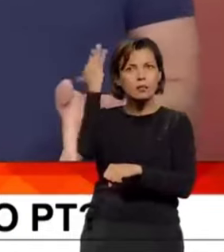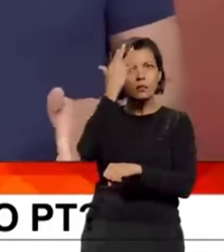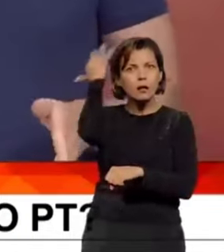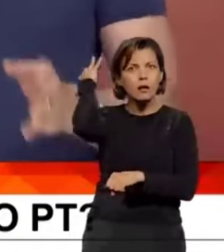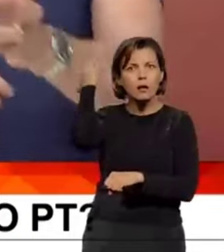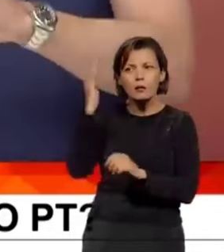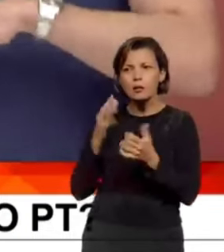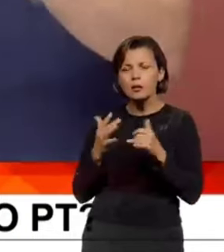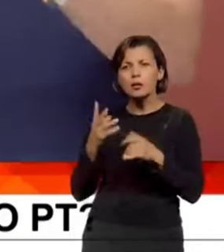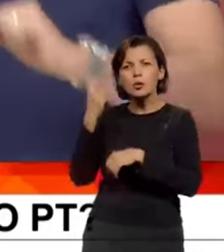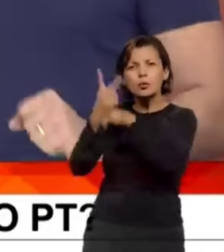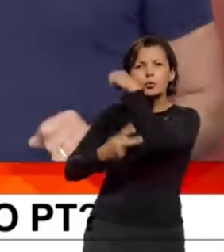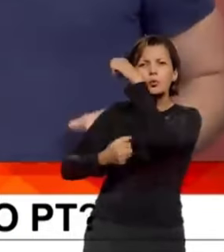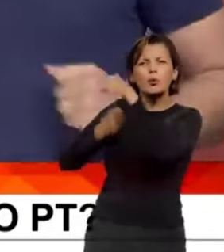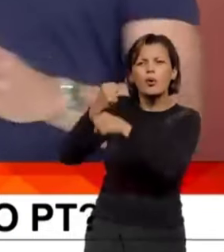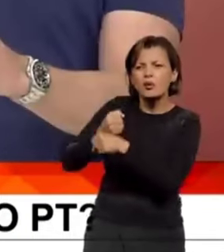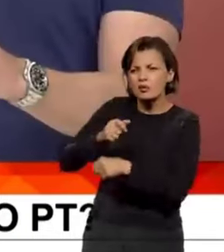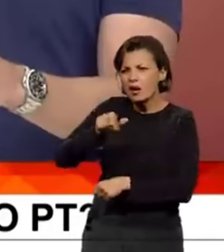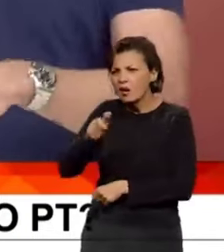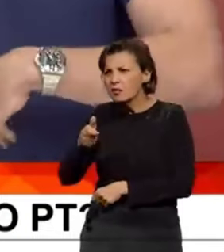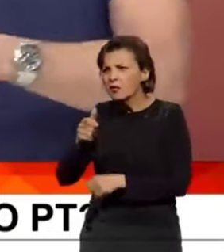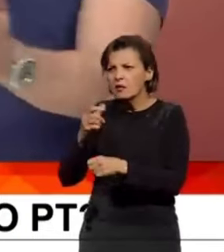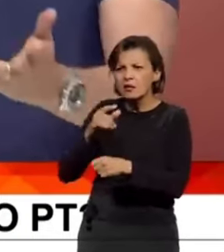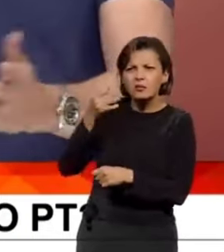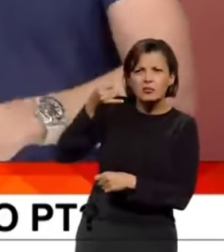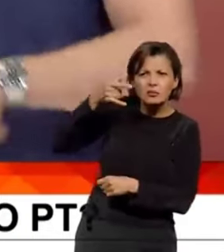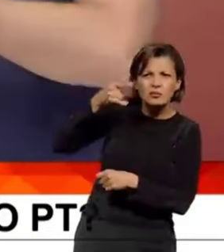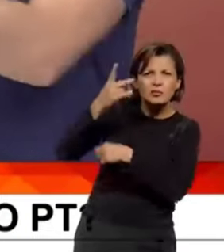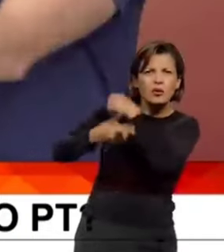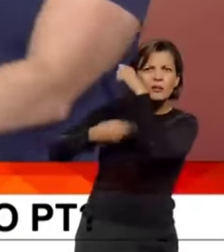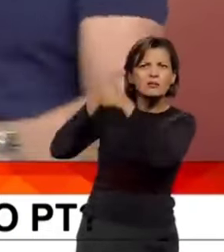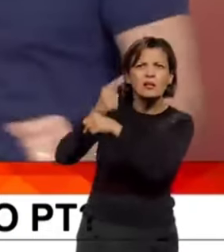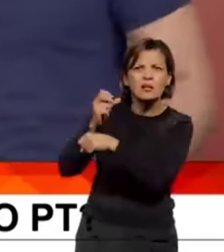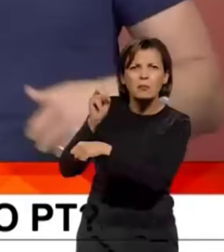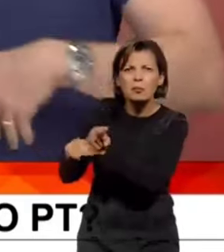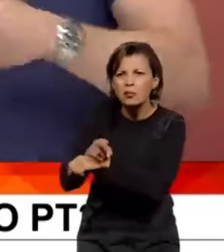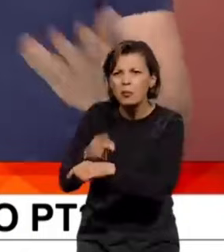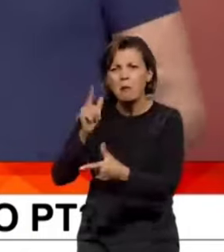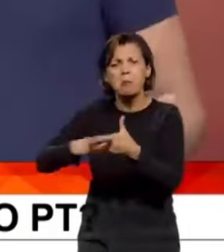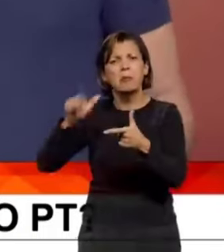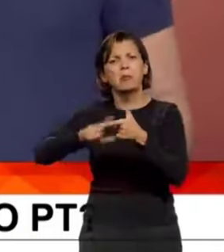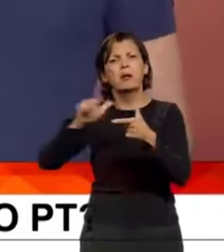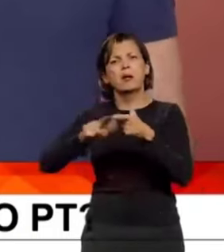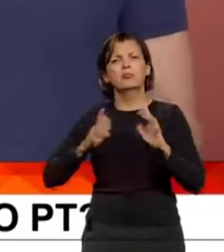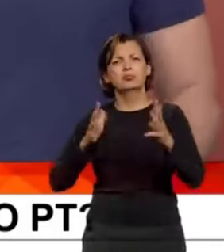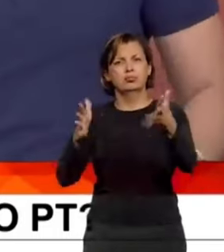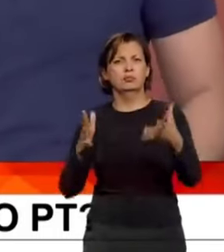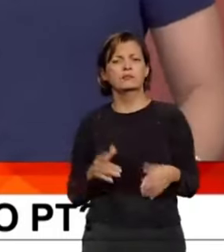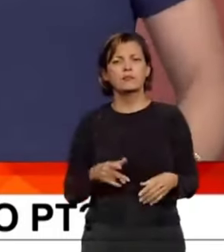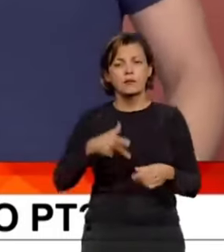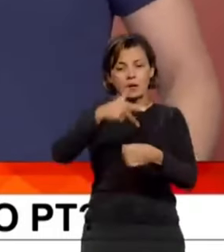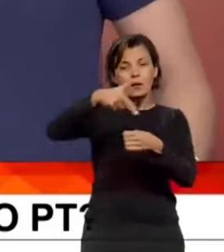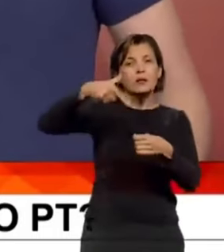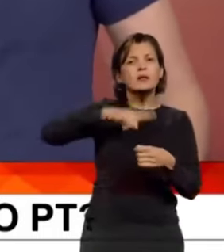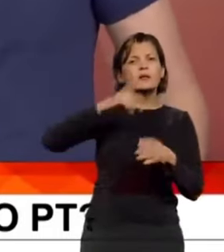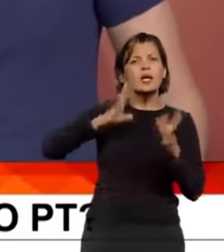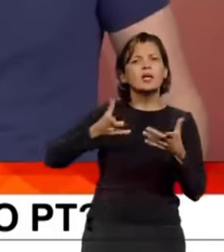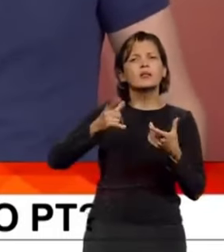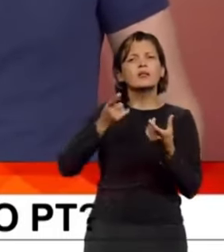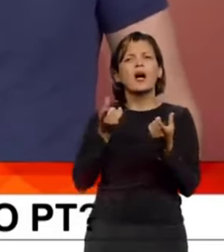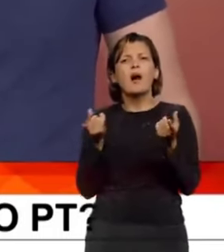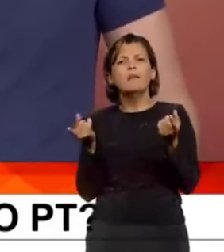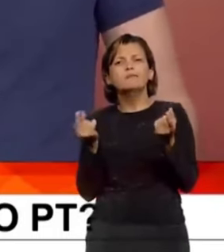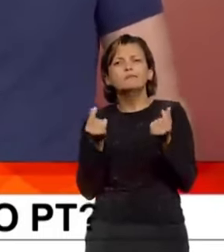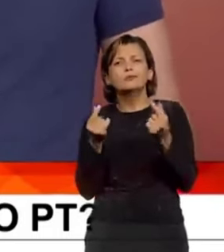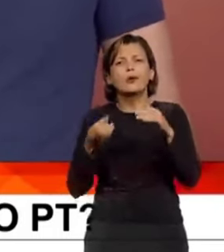chegou menos de dois anos foi soltar as torneiras para o negócio Flu estava tudo velho tem que fazer muito Muitas outras obras refinaria sabe por quê que eu